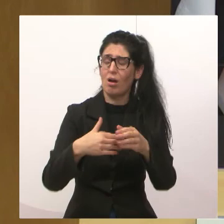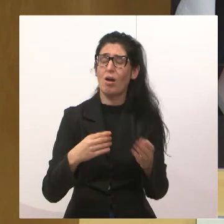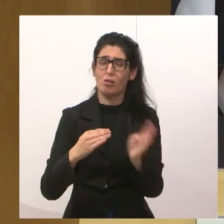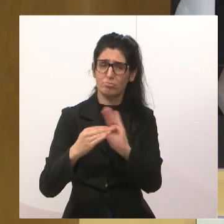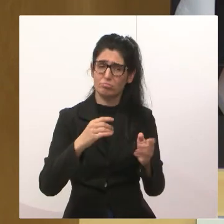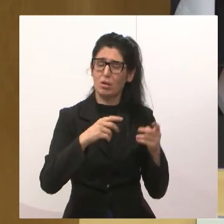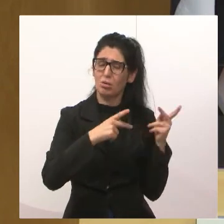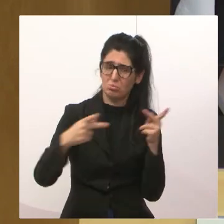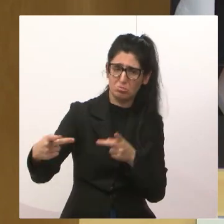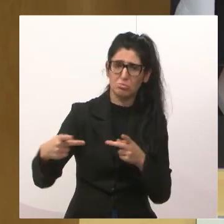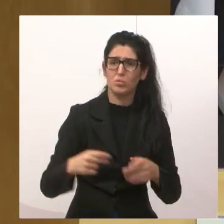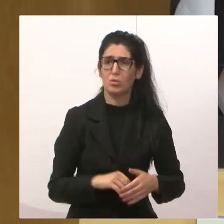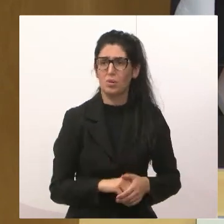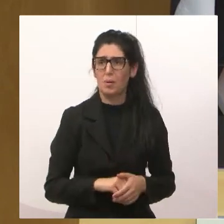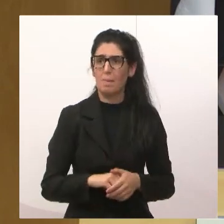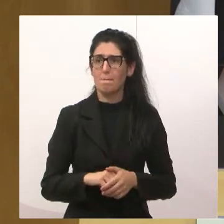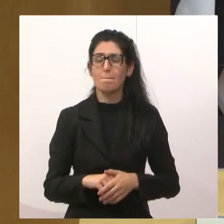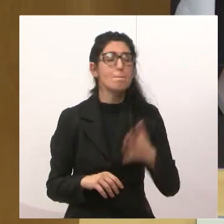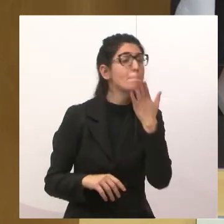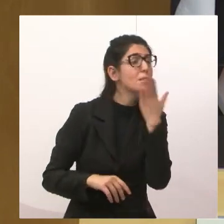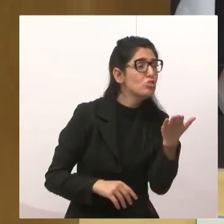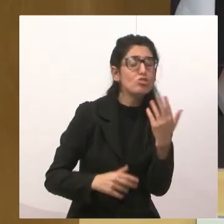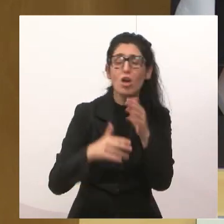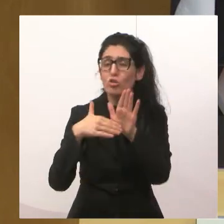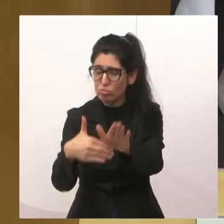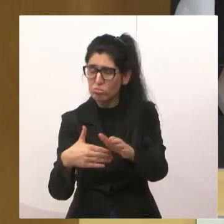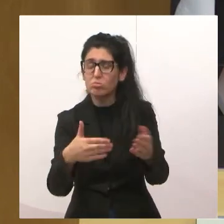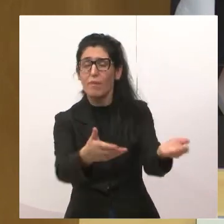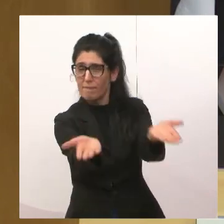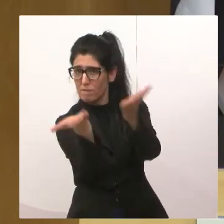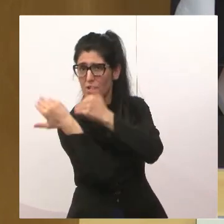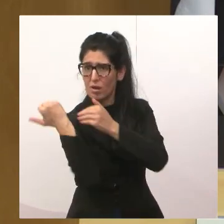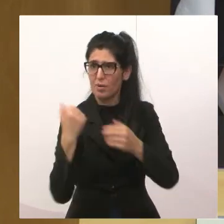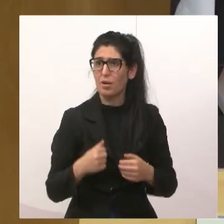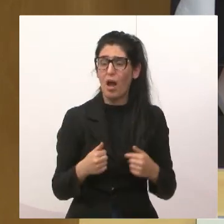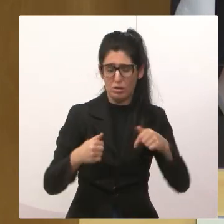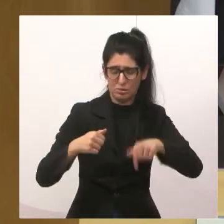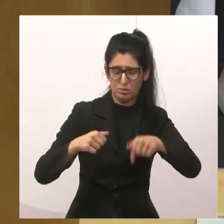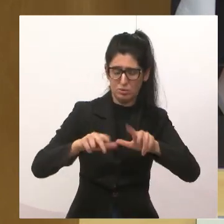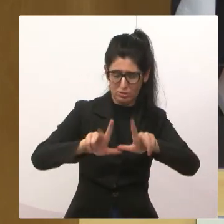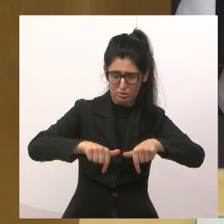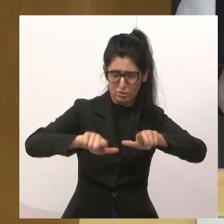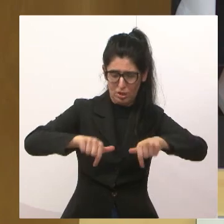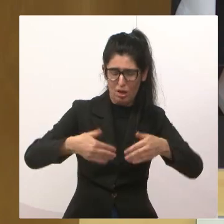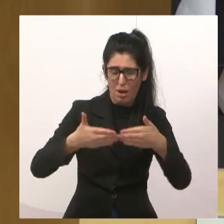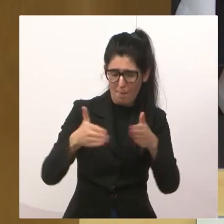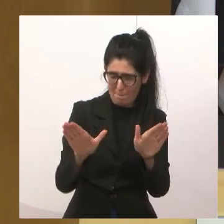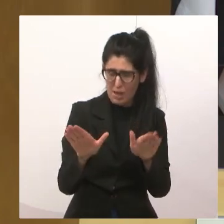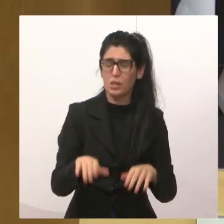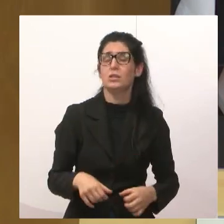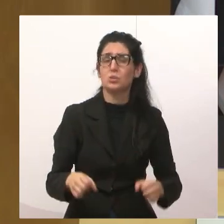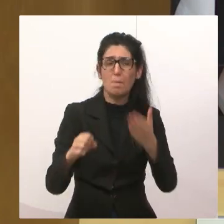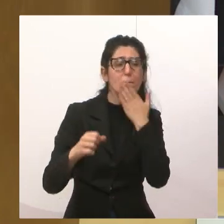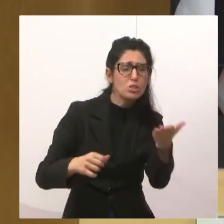gabinete que está aqui de portas abertas para que a gente continue construindo a nossa cidade. Muito obrigado.